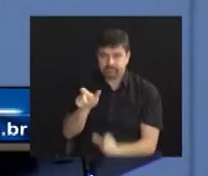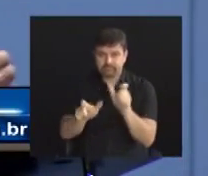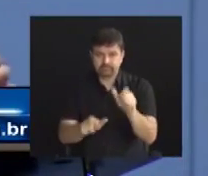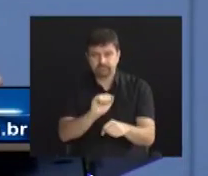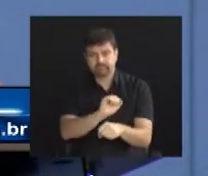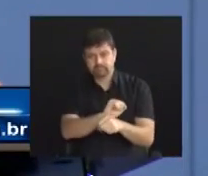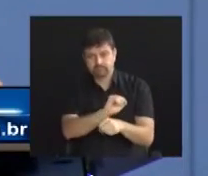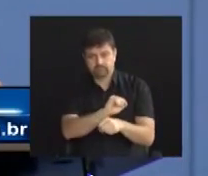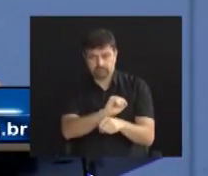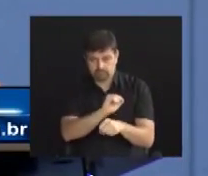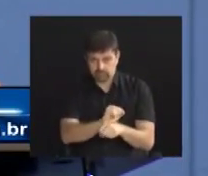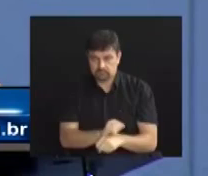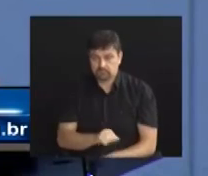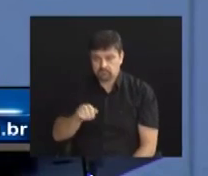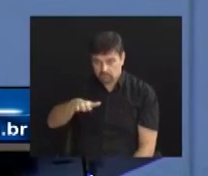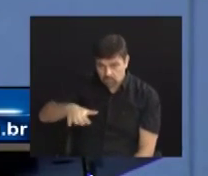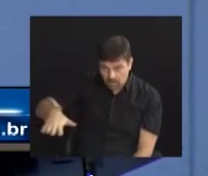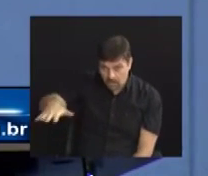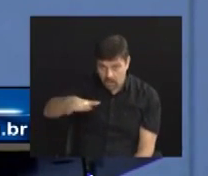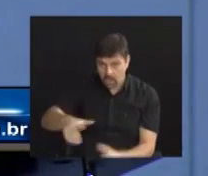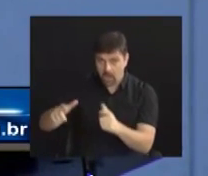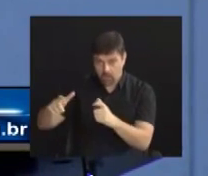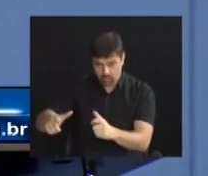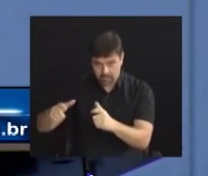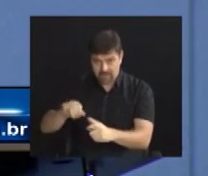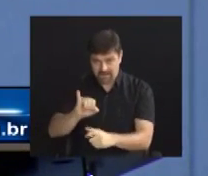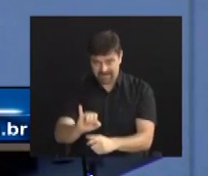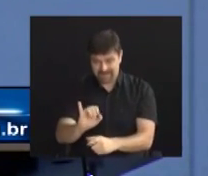problema, ainda na região lá do Parque Itajaí,